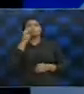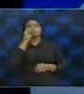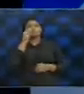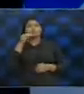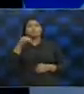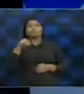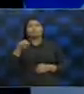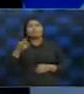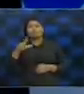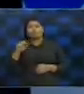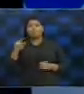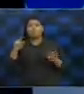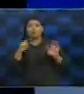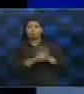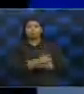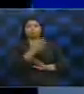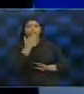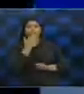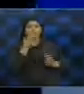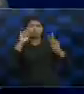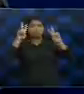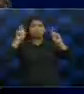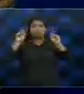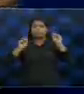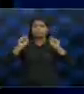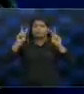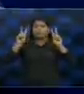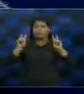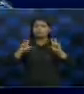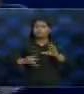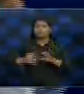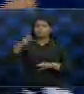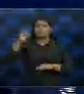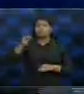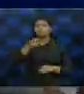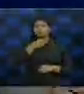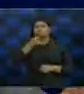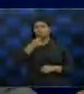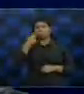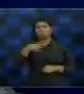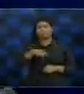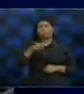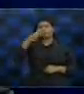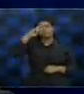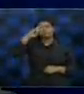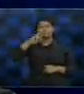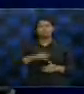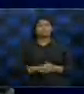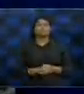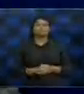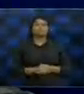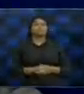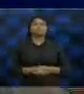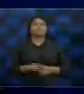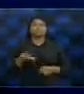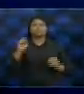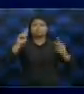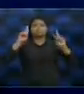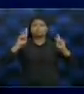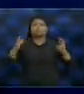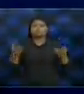perguntando para o candidato Arthur sobre um dos temas escolhidos pelos jornalistas da Band. Deixa eu ver o tema aqui agora.